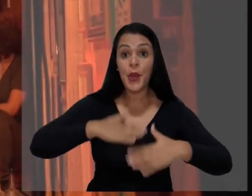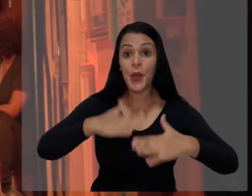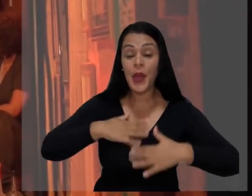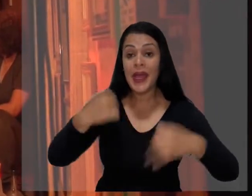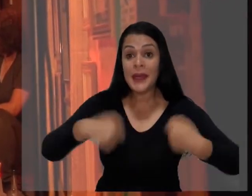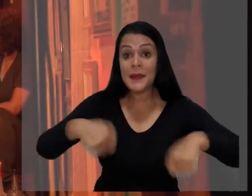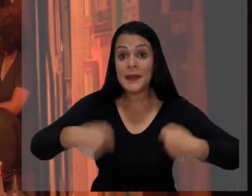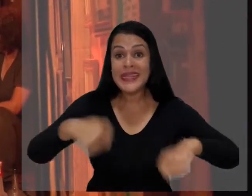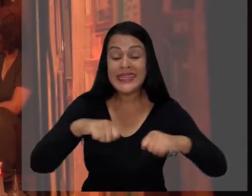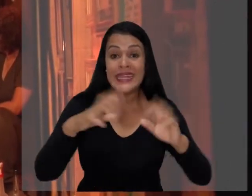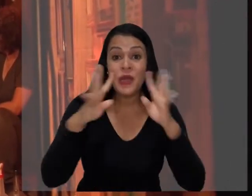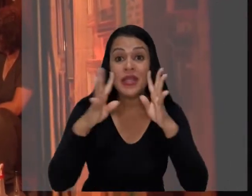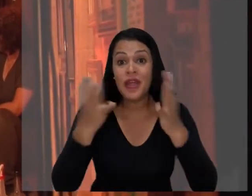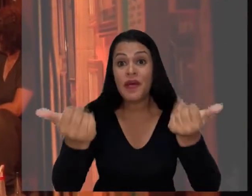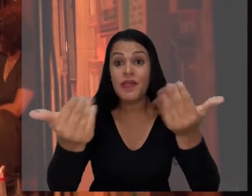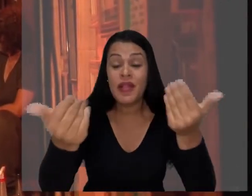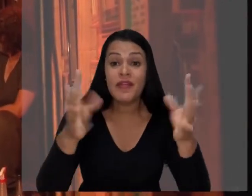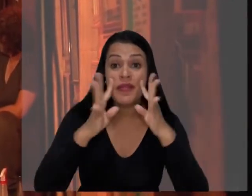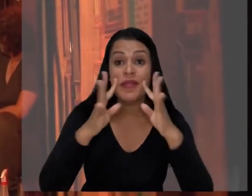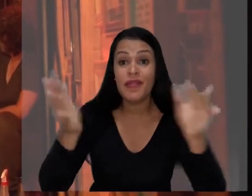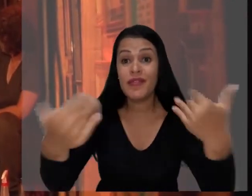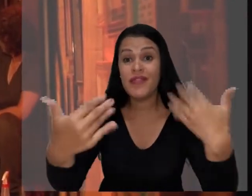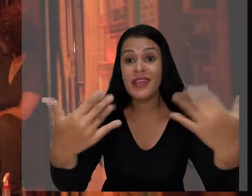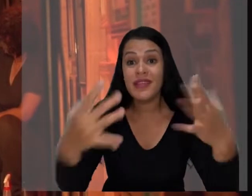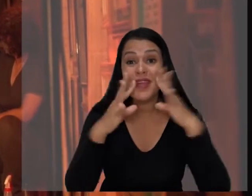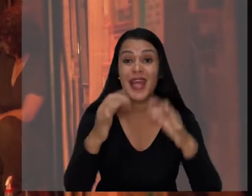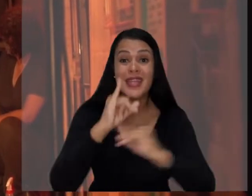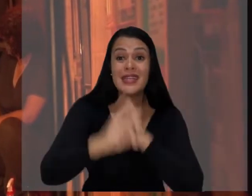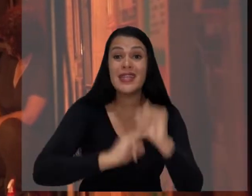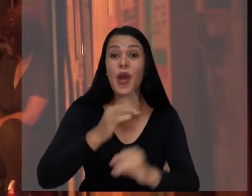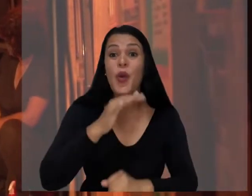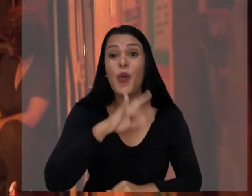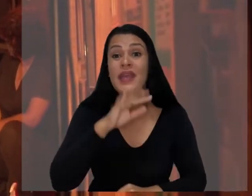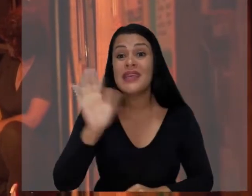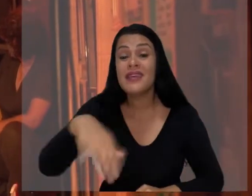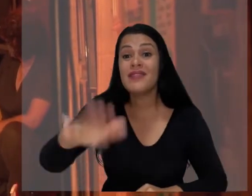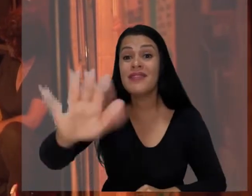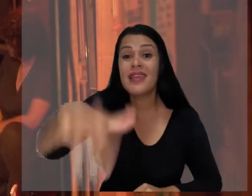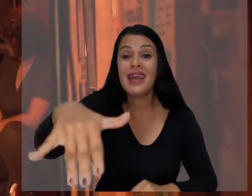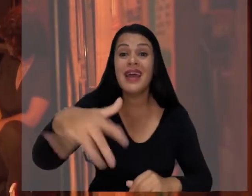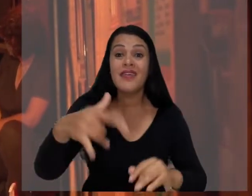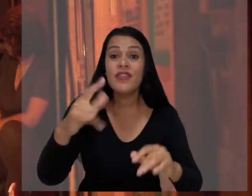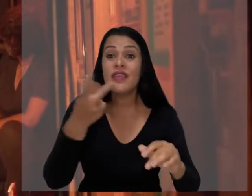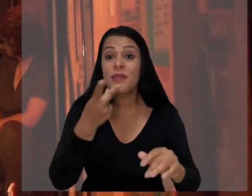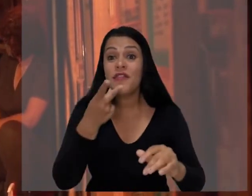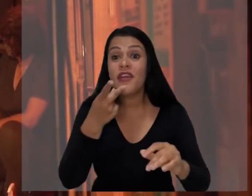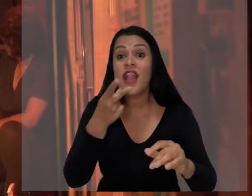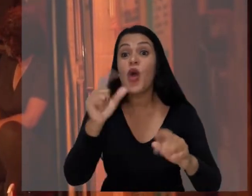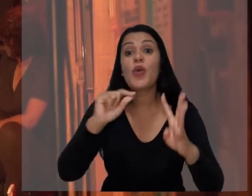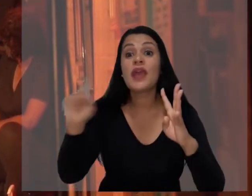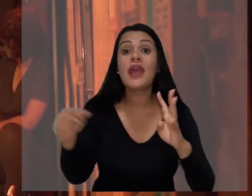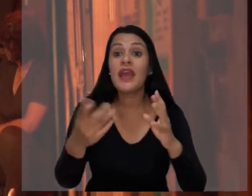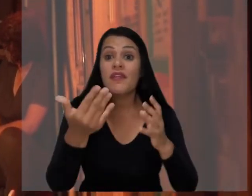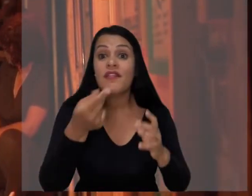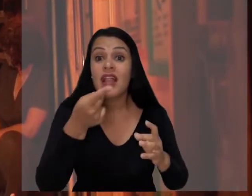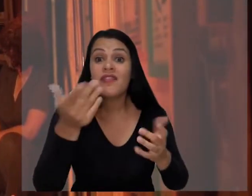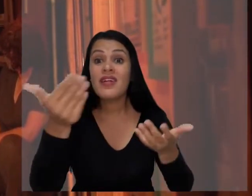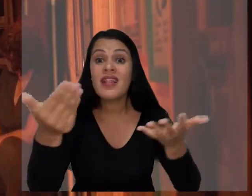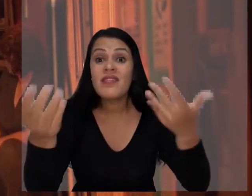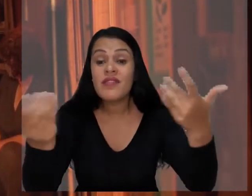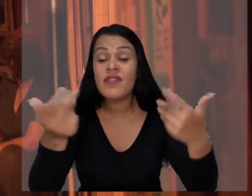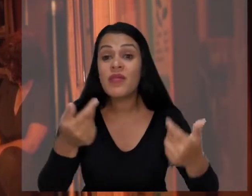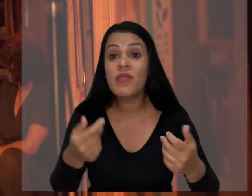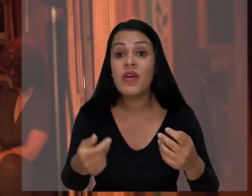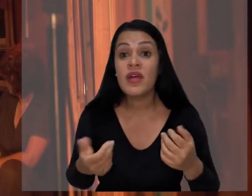gente precisa concentrar, vamos lá, pessoal. A conexão não tá muito boa hoje, vamos lá. Vocês podem me dizer? Alguém me fala alguma coisa, vamos? Vamos